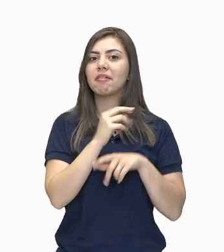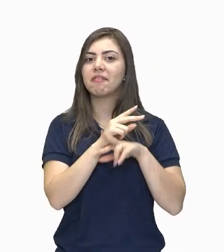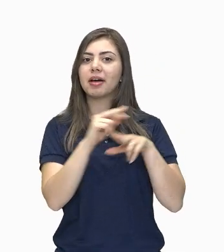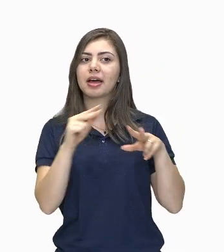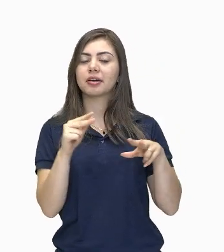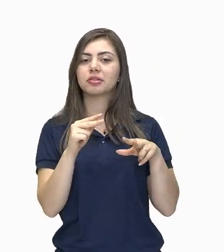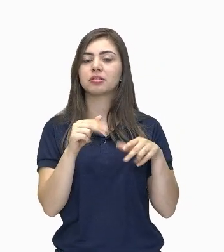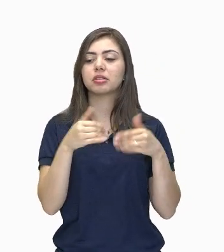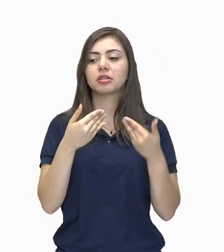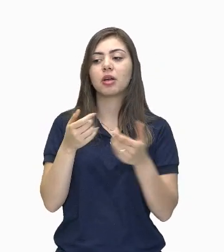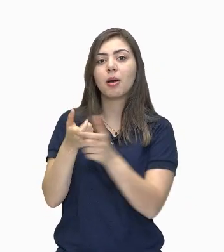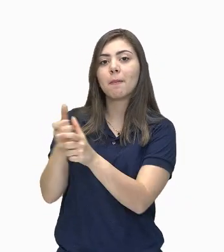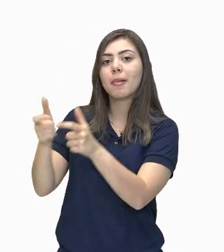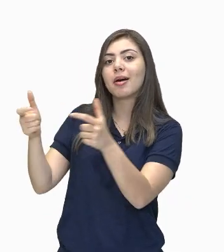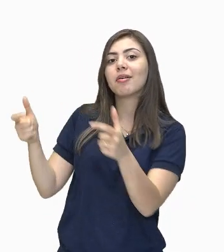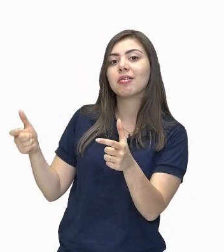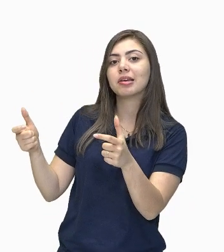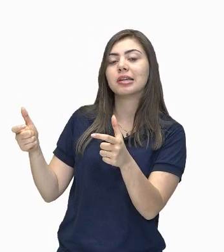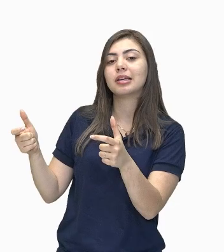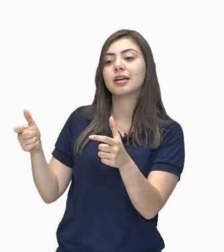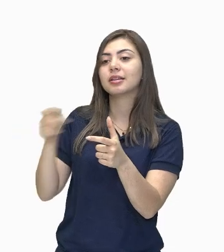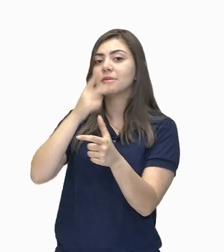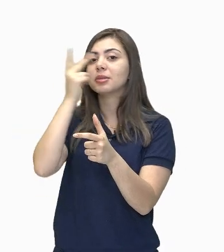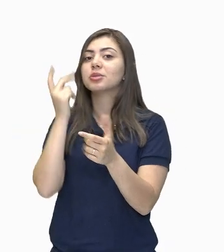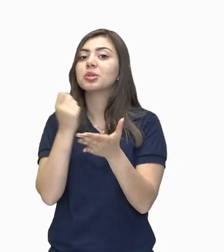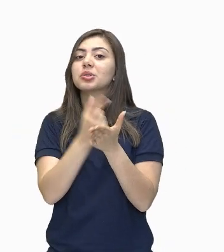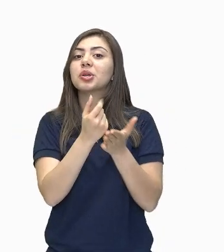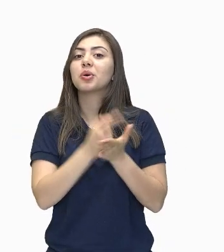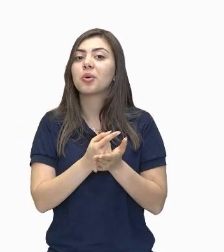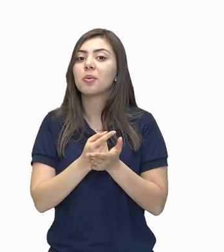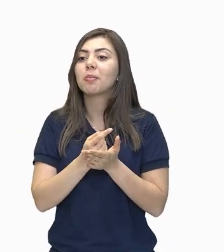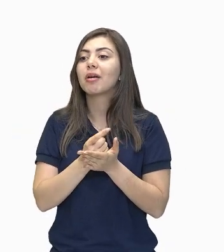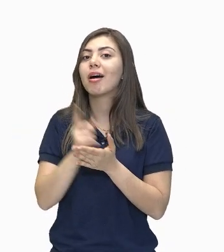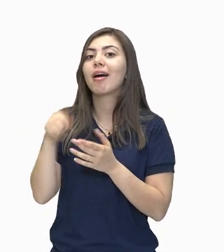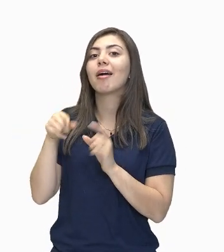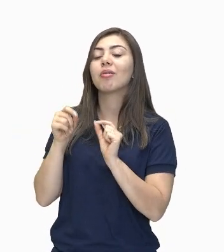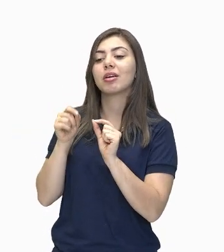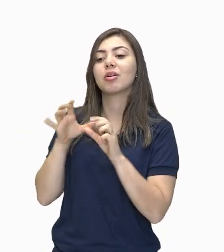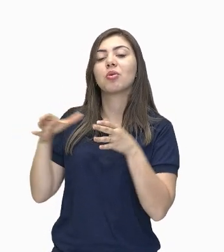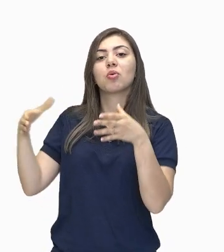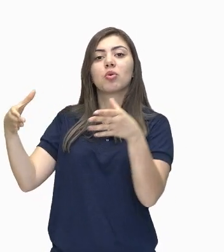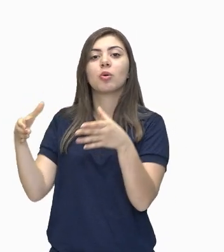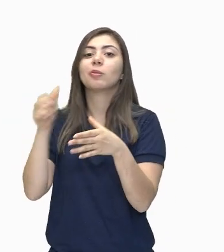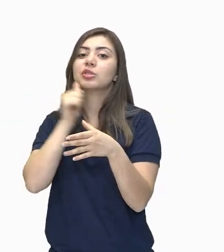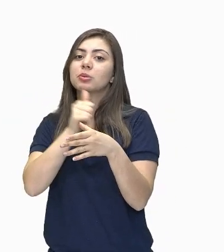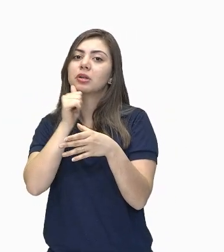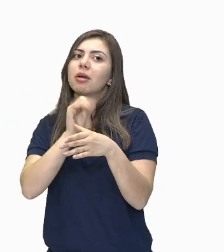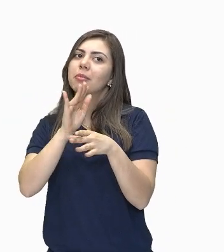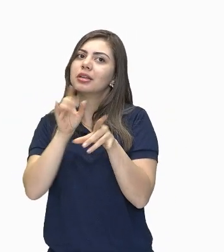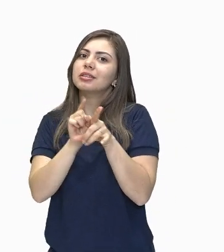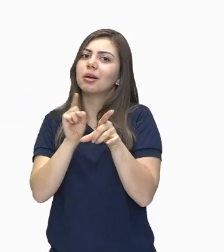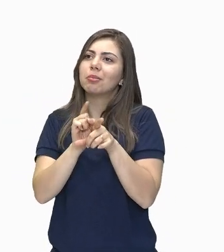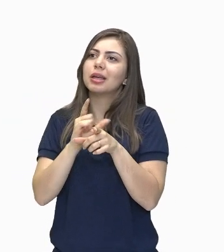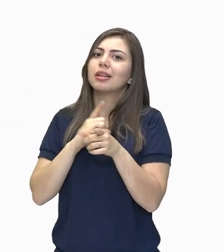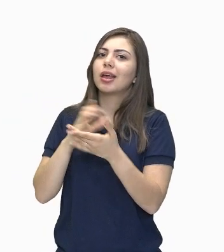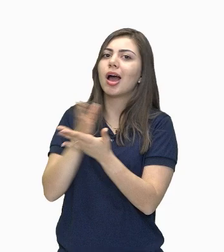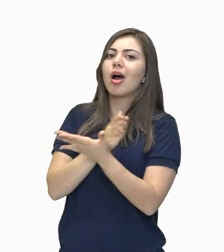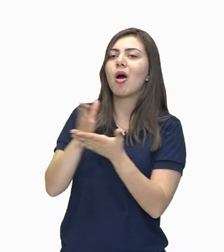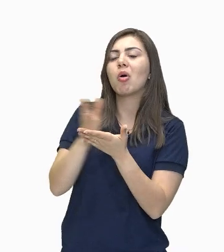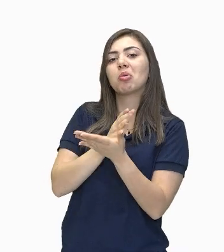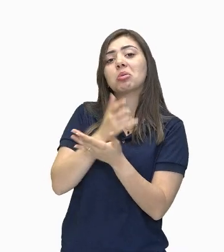dos clientes são público feminino, mas também existe o público masculino. Então você